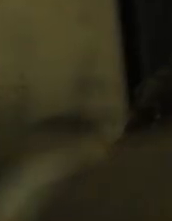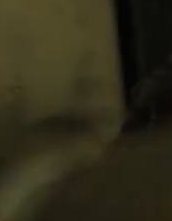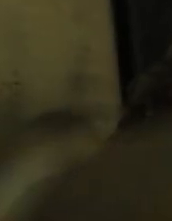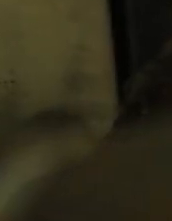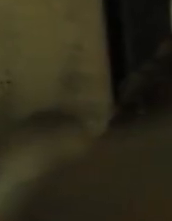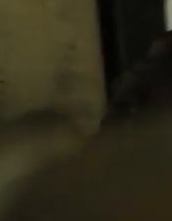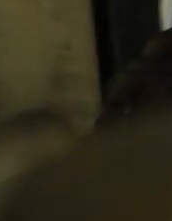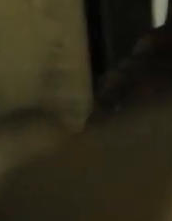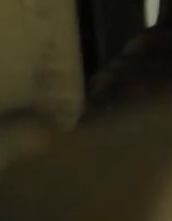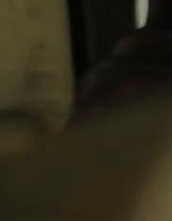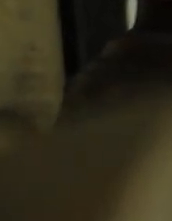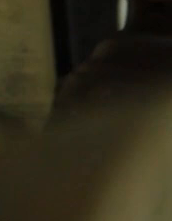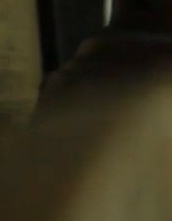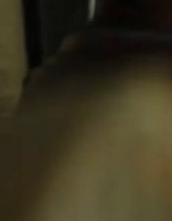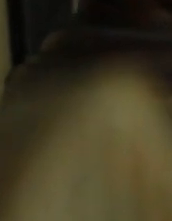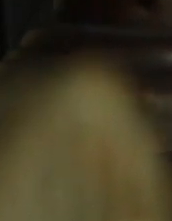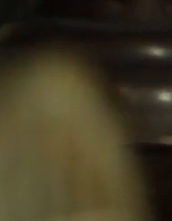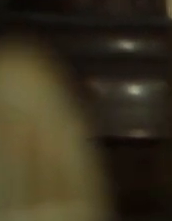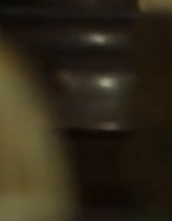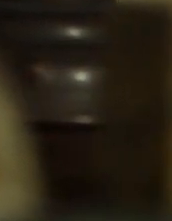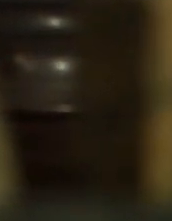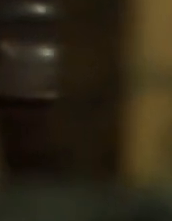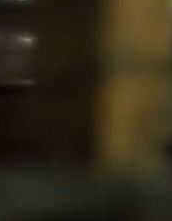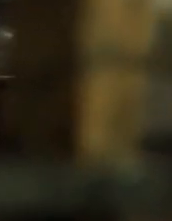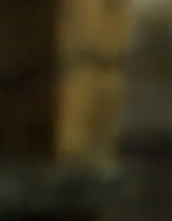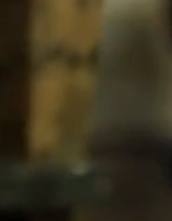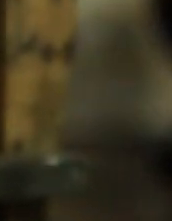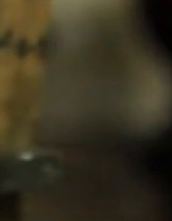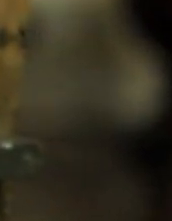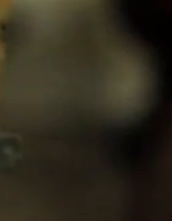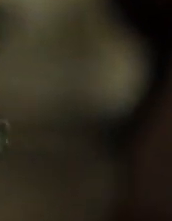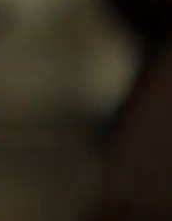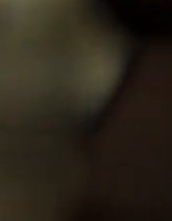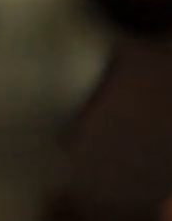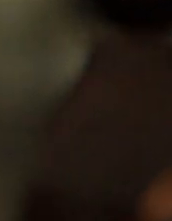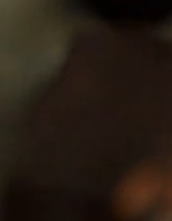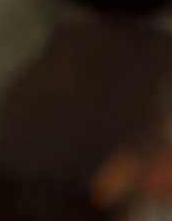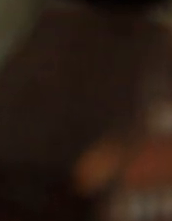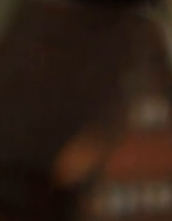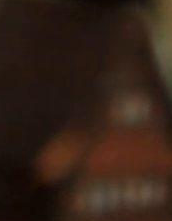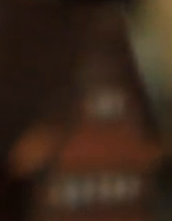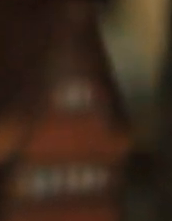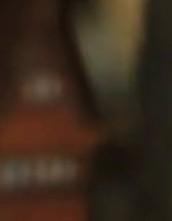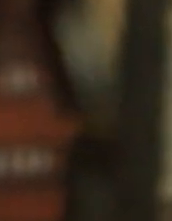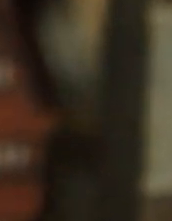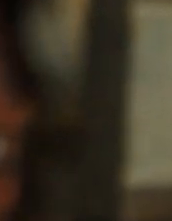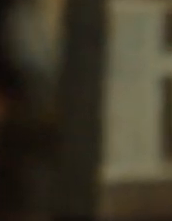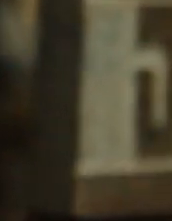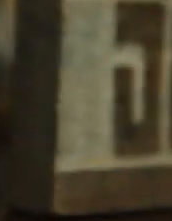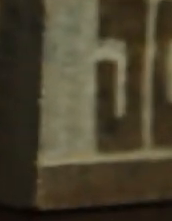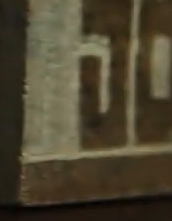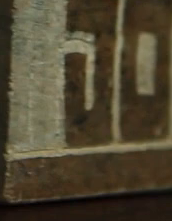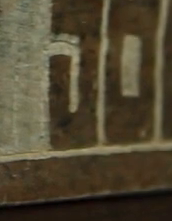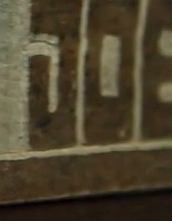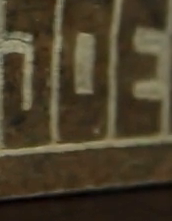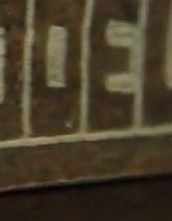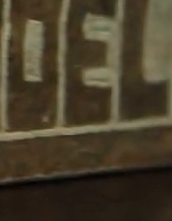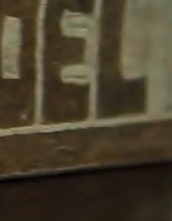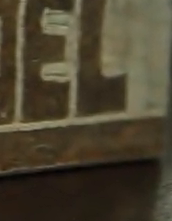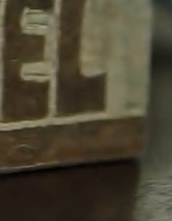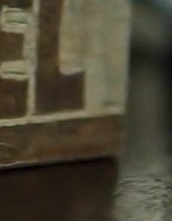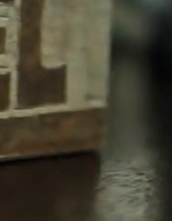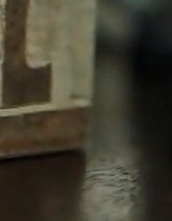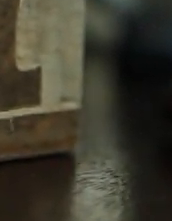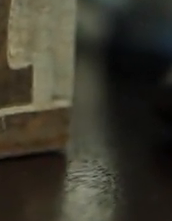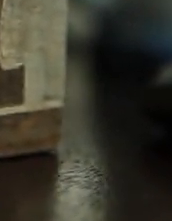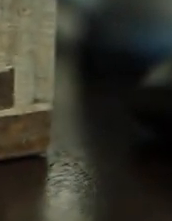se conforta dentro desse quadro que eu falei. Sobre o móvel, placa do Prêmio Playboy de Música Popular Brasileira,